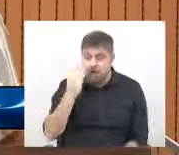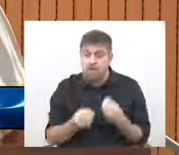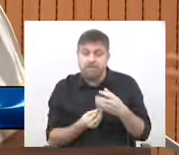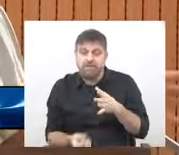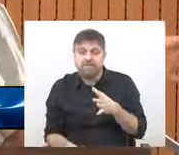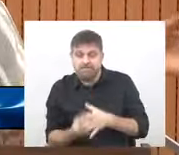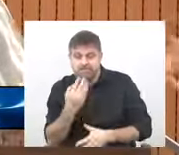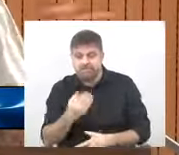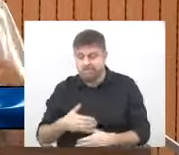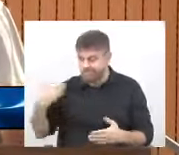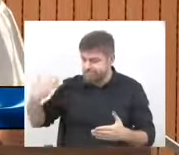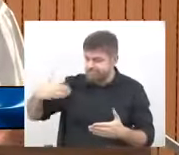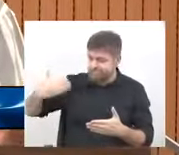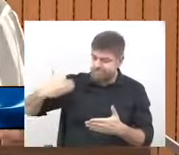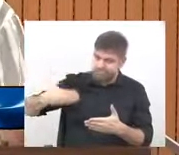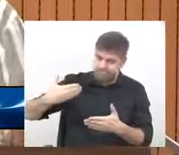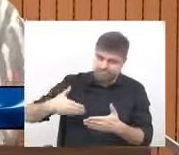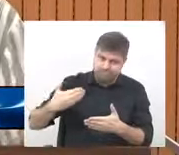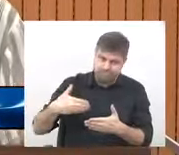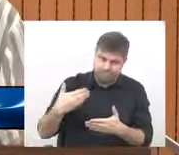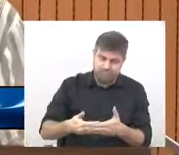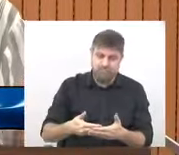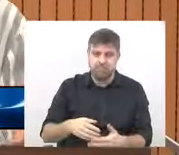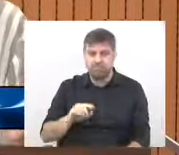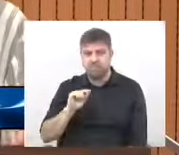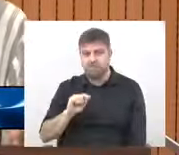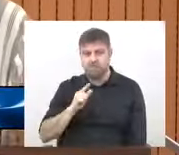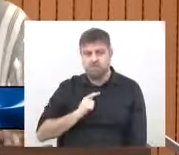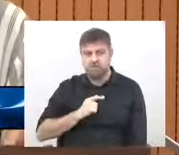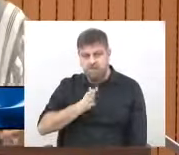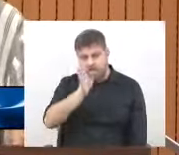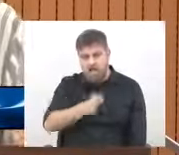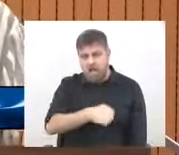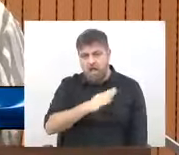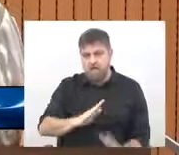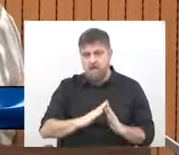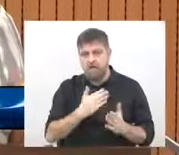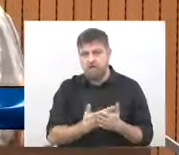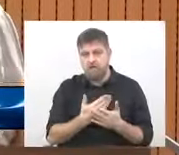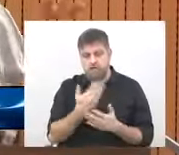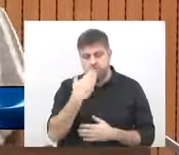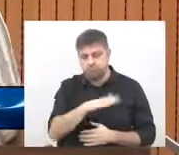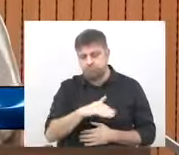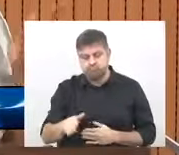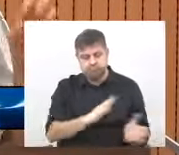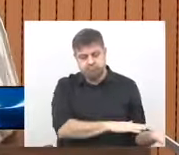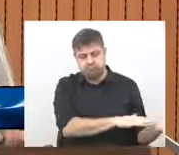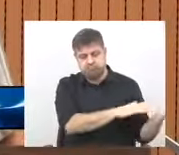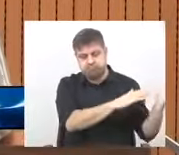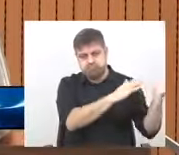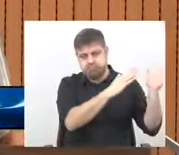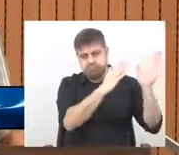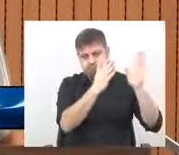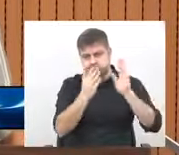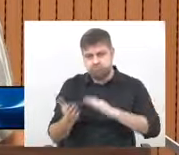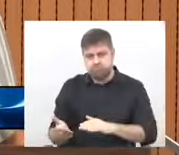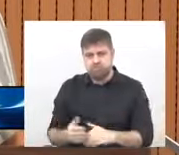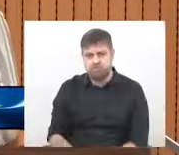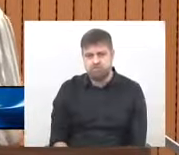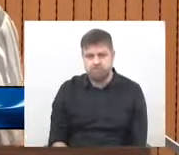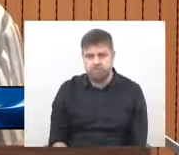feita aí nos últimos anos, que é extinguir o ensino integral na educação